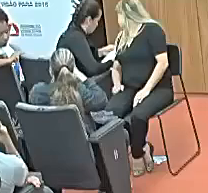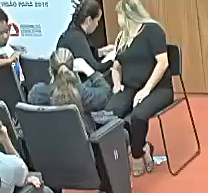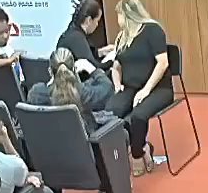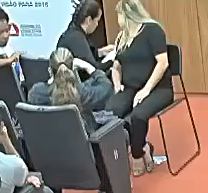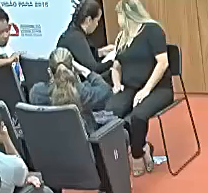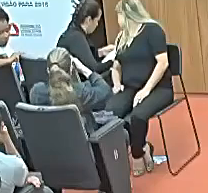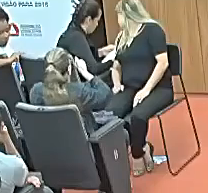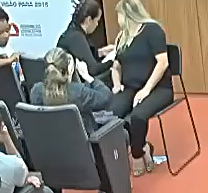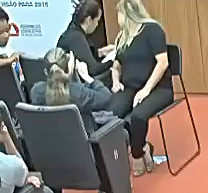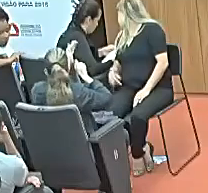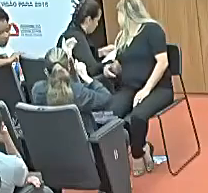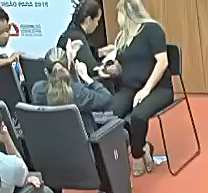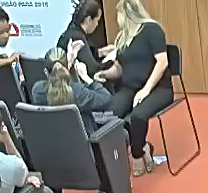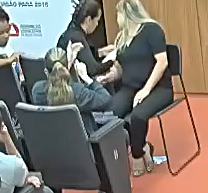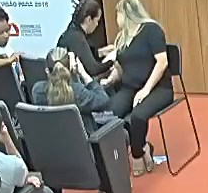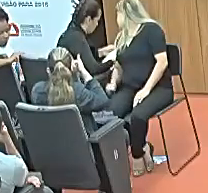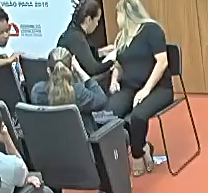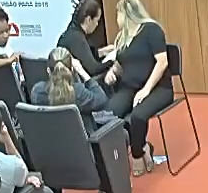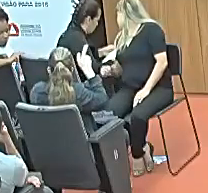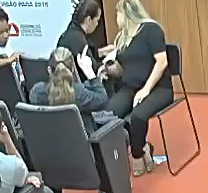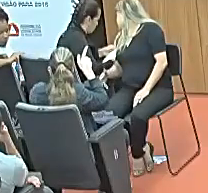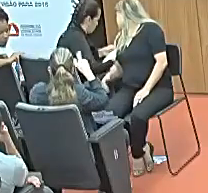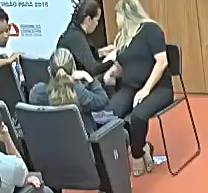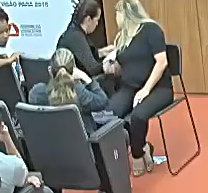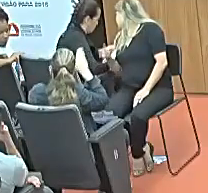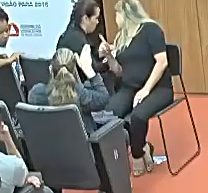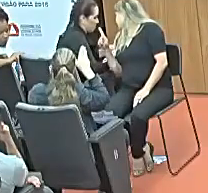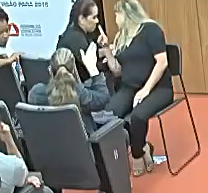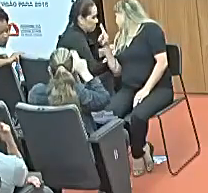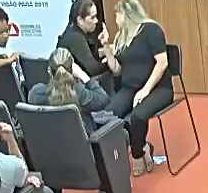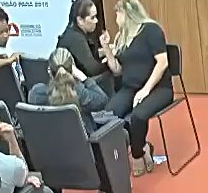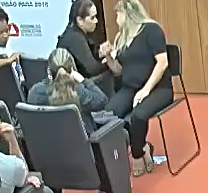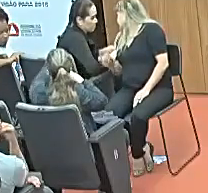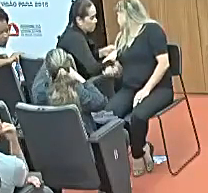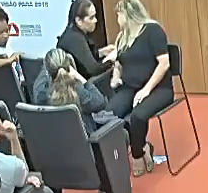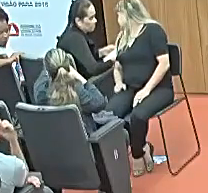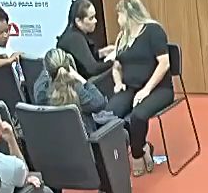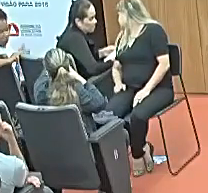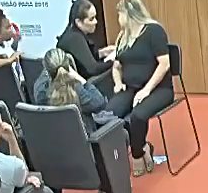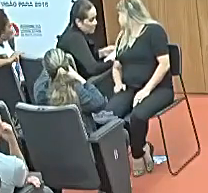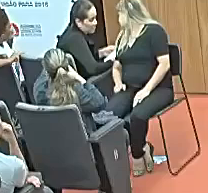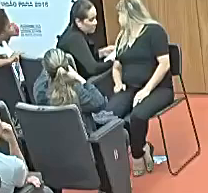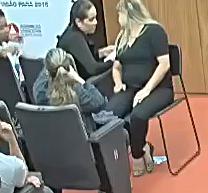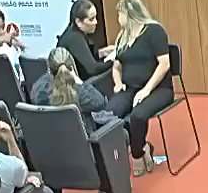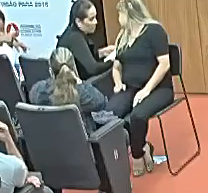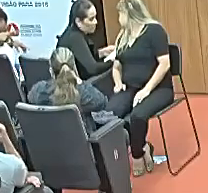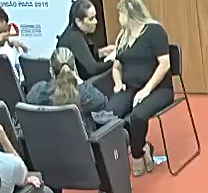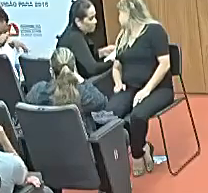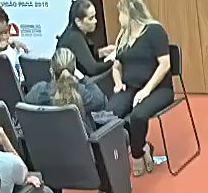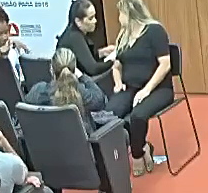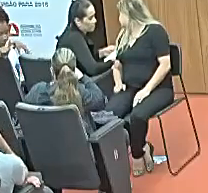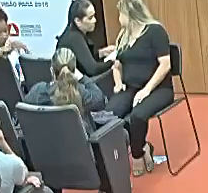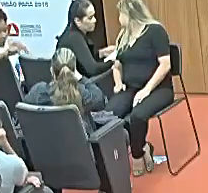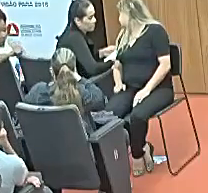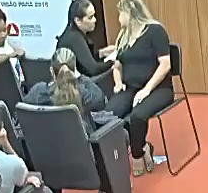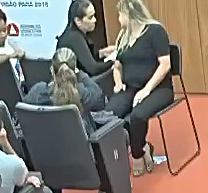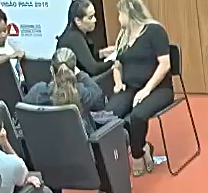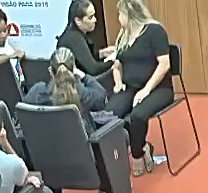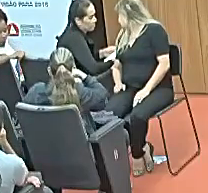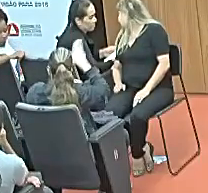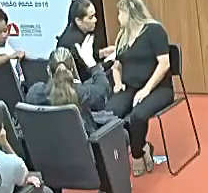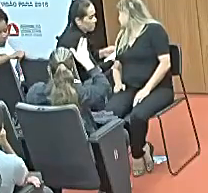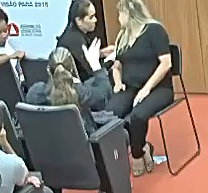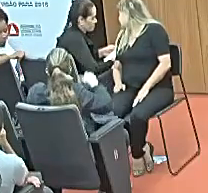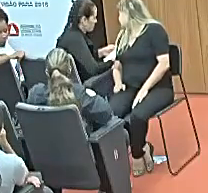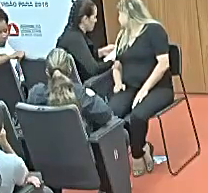quando fala que quando se fala das questões que a gente sugeriu alteração do que estava descrito da finalidade programas em